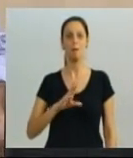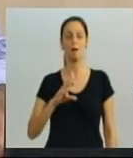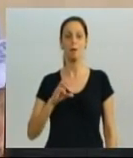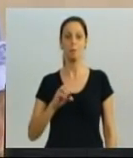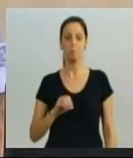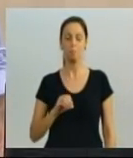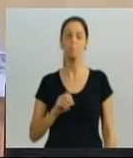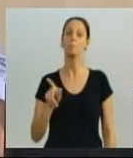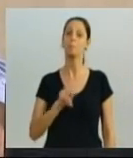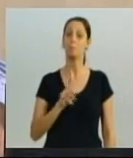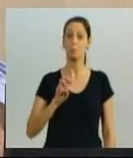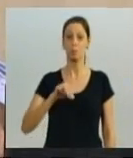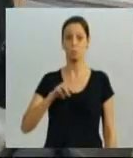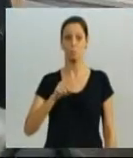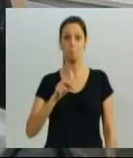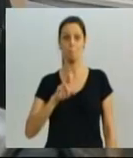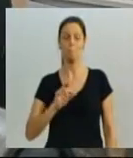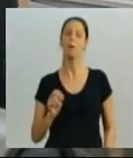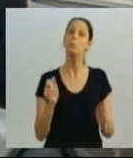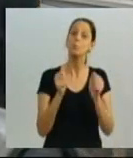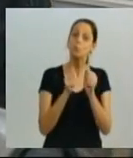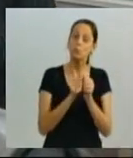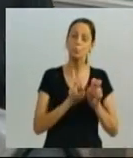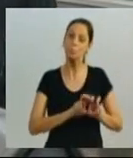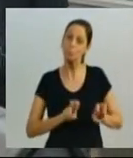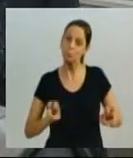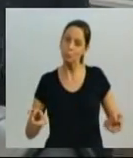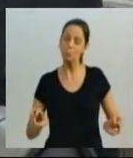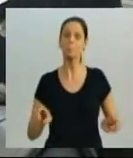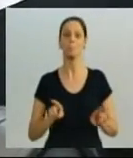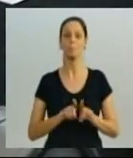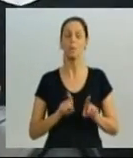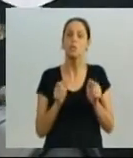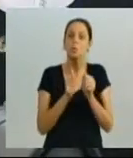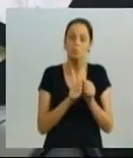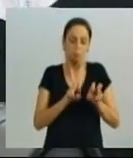professor Marco, para que faça a companhia conosco, Marco. Senta aqui junto com a dona Ivone.